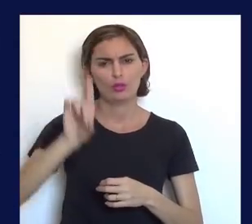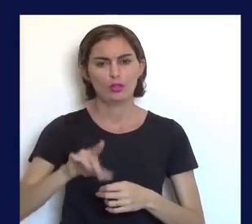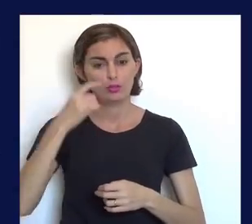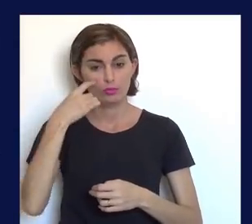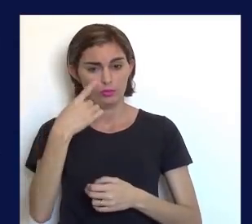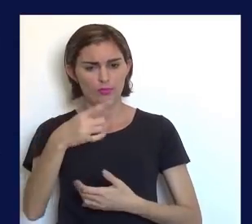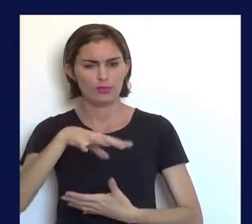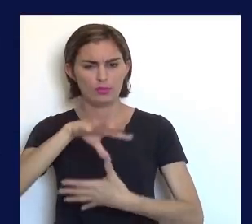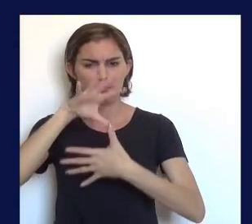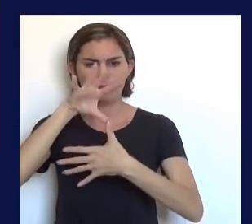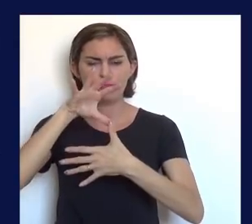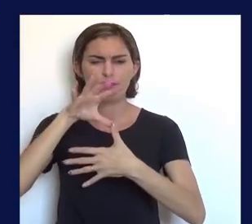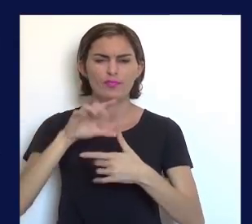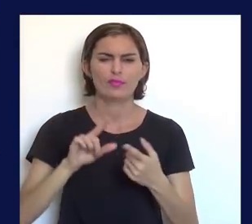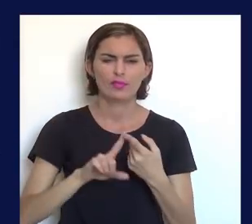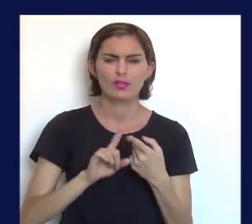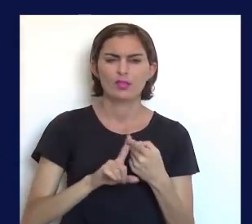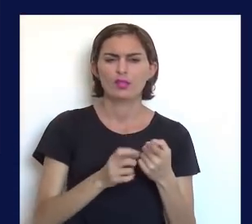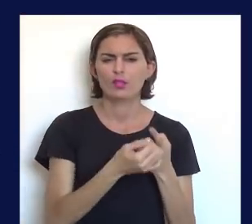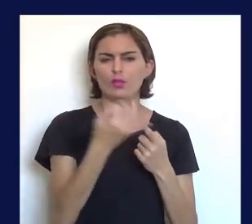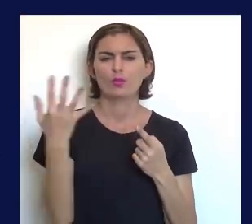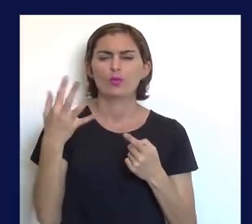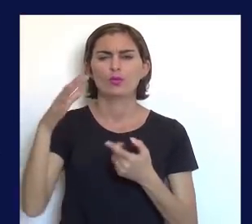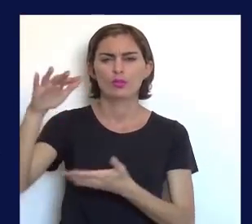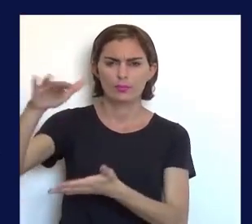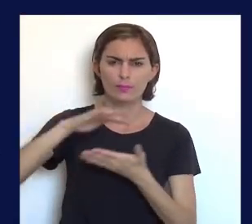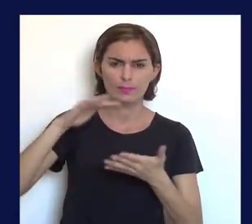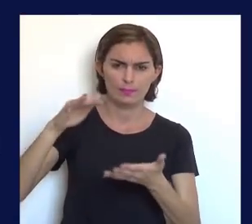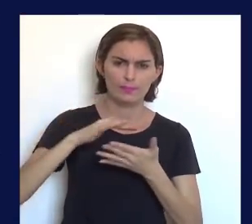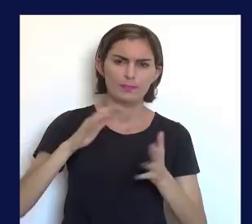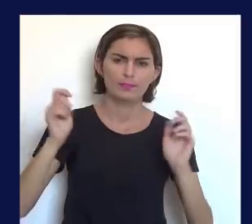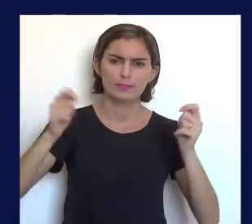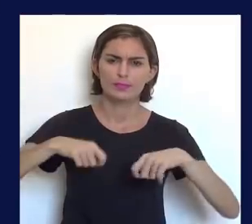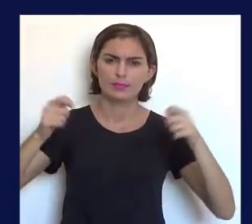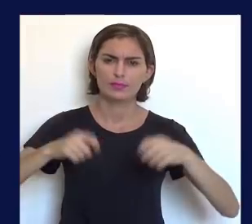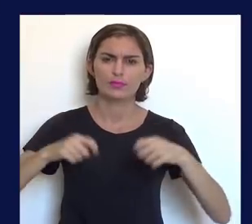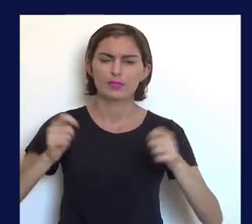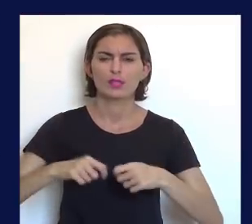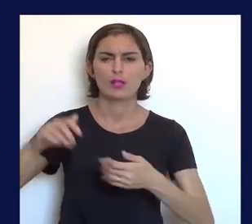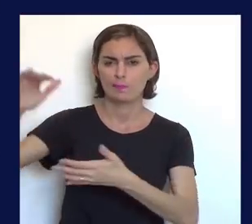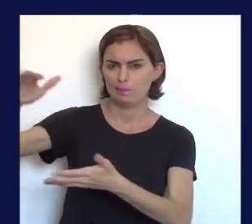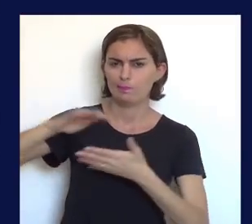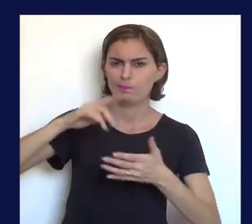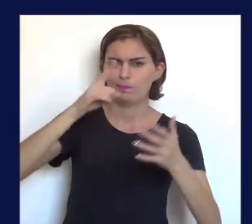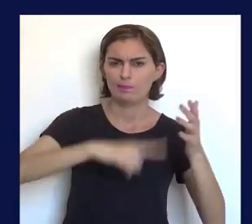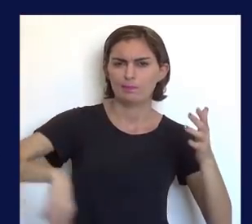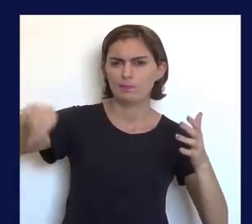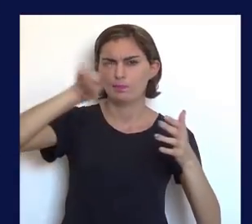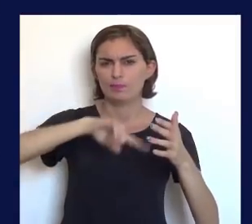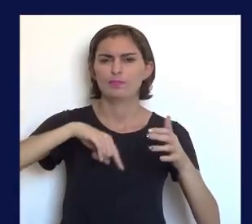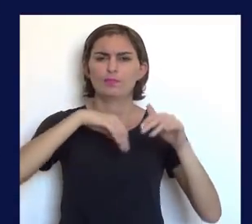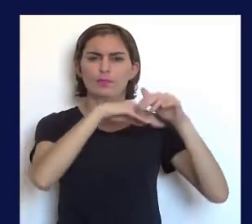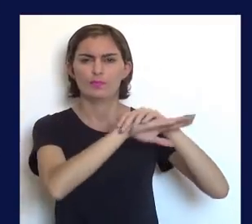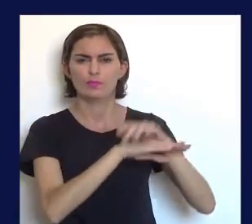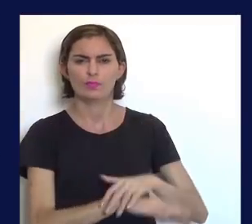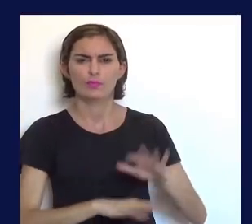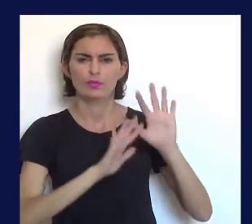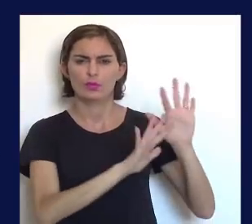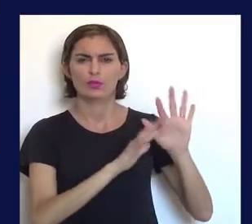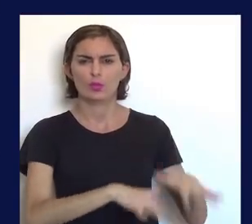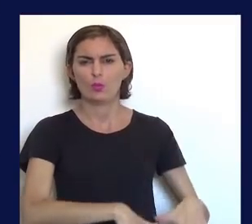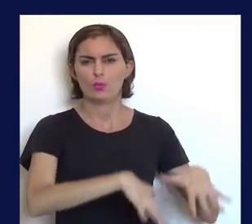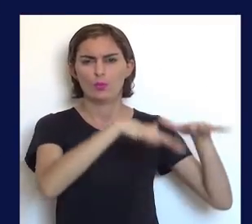Nordeste. Vejam na tela. Nós temos uma quantidade de pontos de coleta que nos dá uma capacidade de recebimento de coleta de pneus